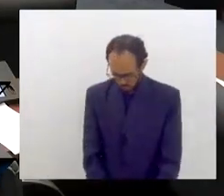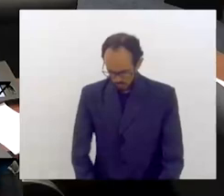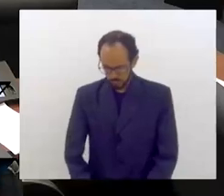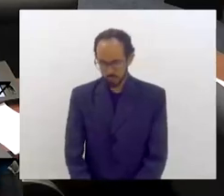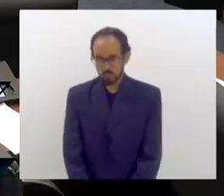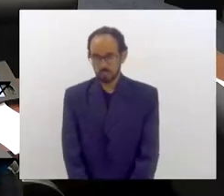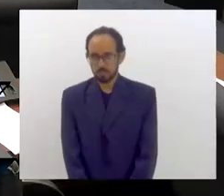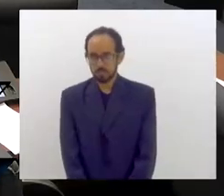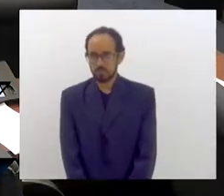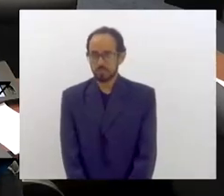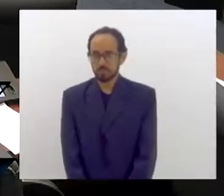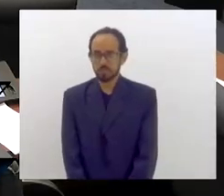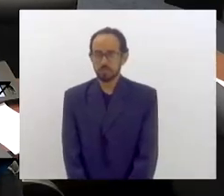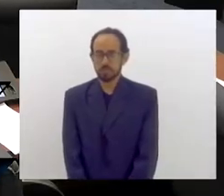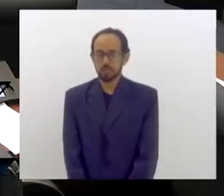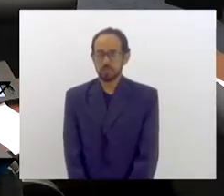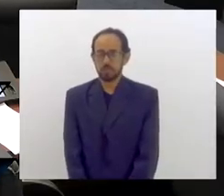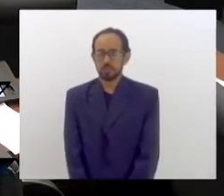Discussão?